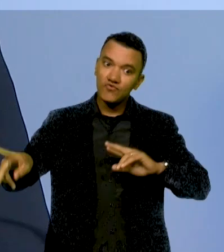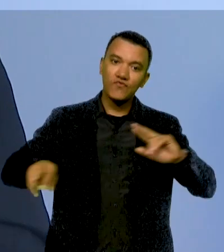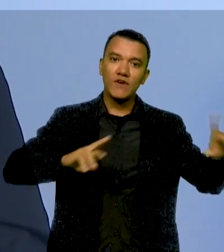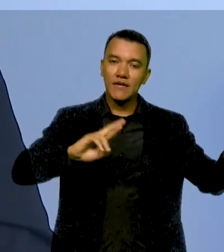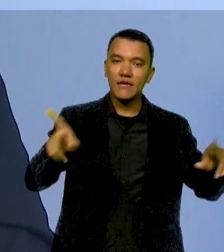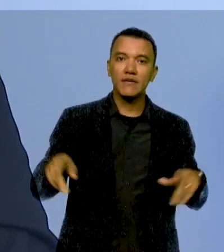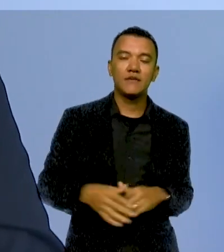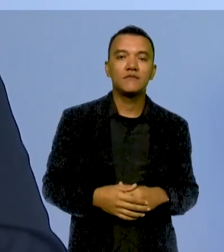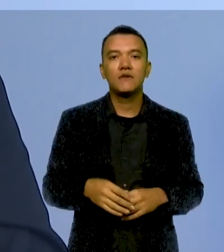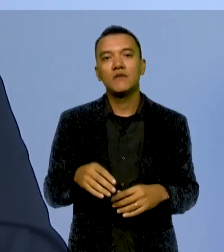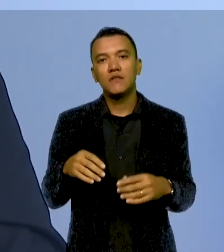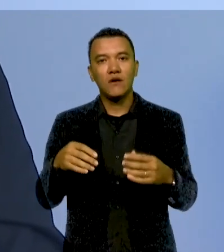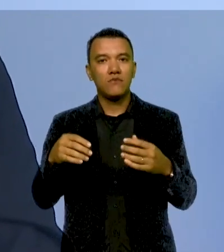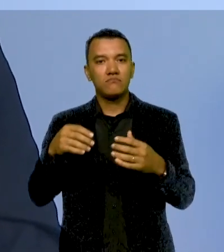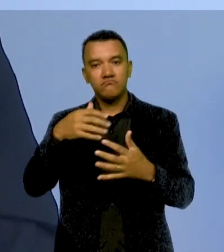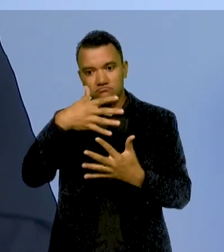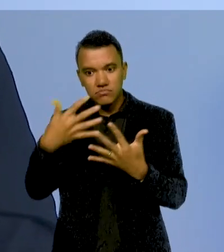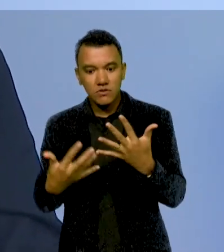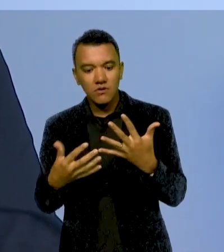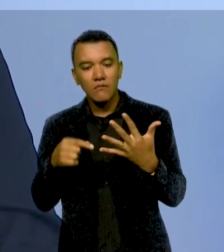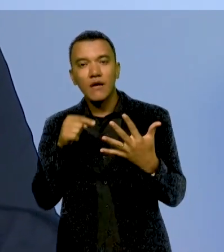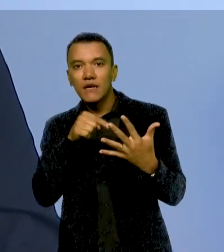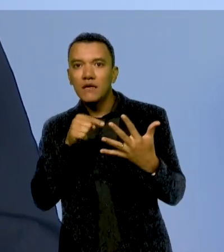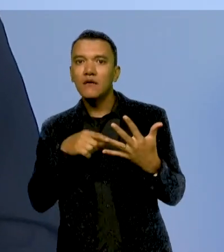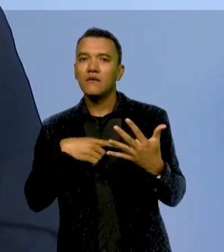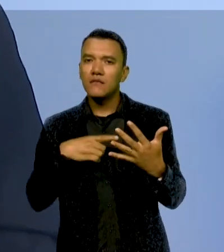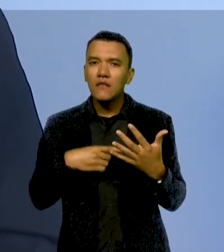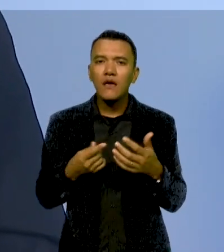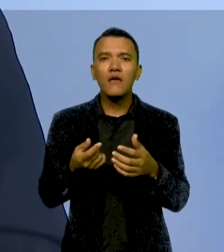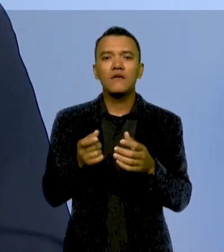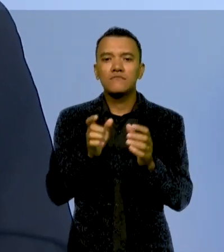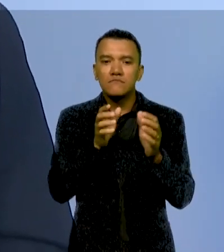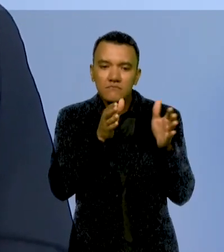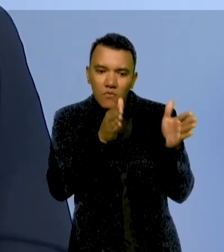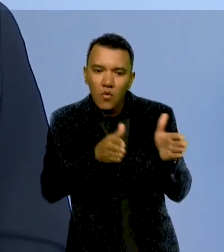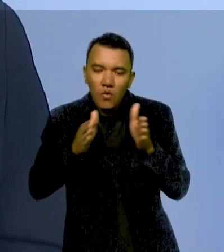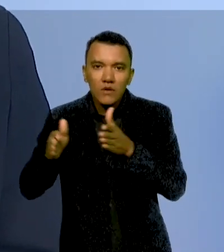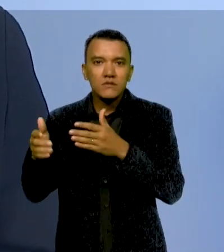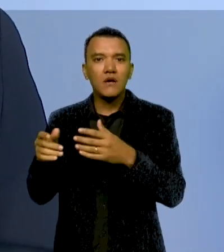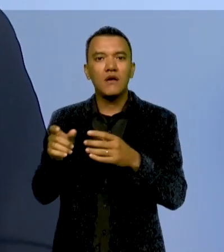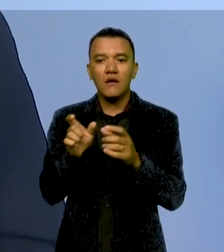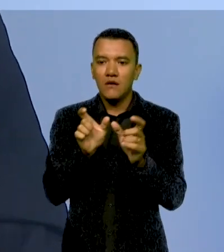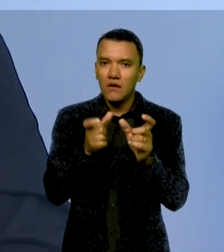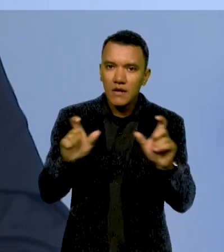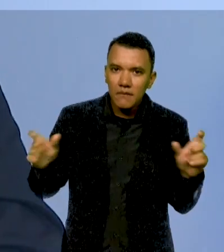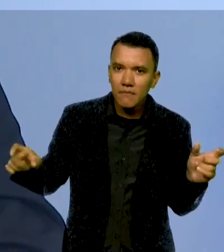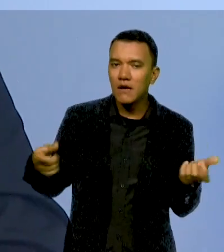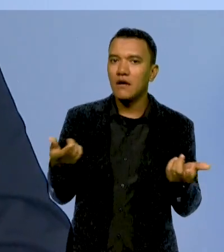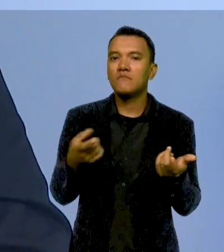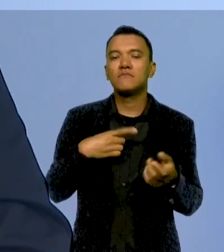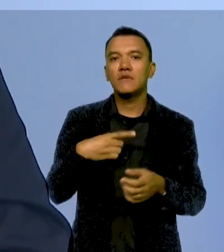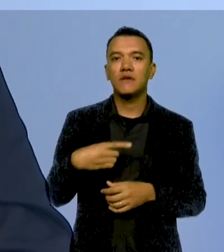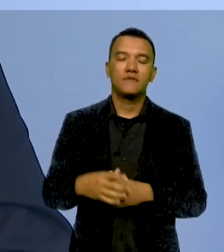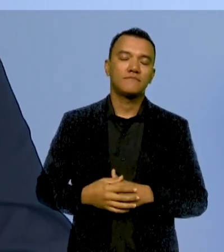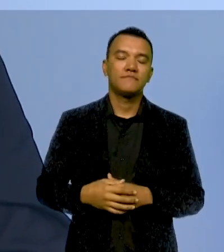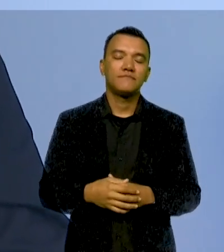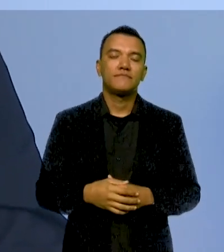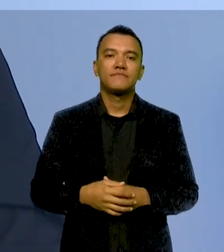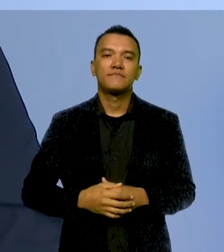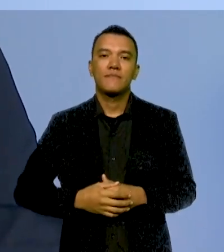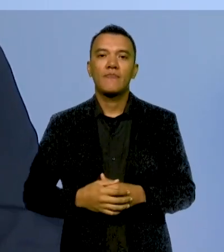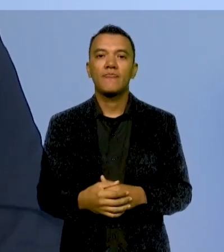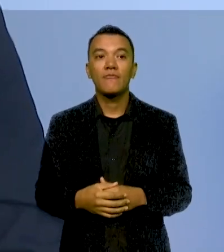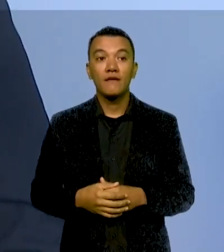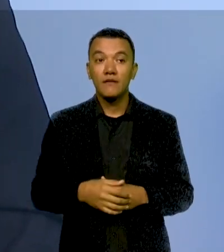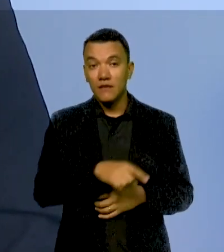uma organização. Eu acho que o que talvez a gente precise sempre relembrar para as pessoas é que há uma organização,